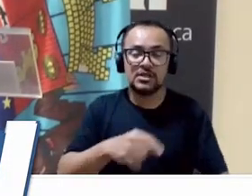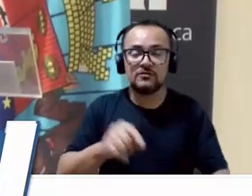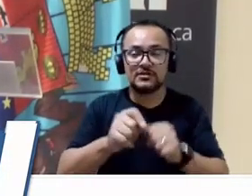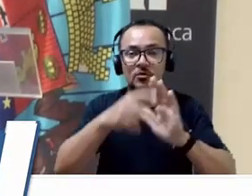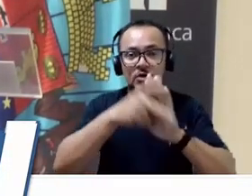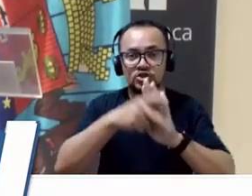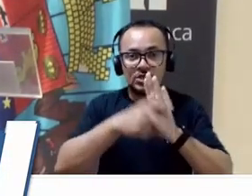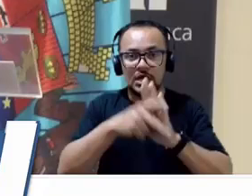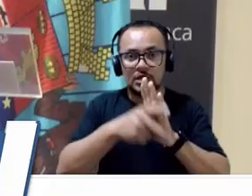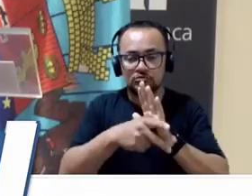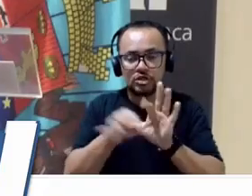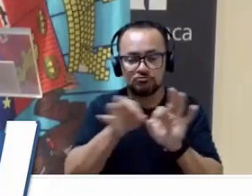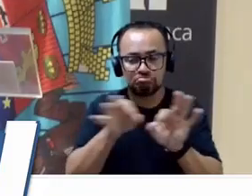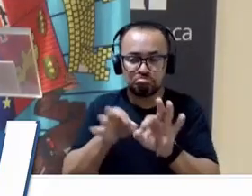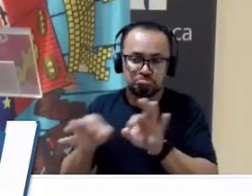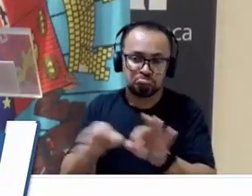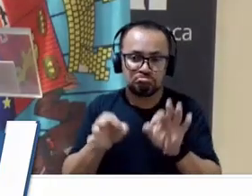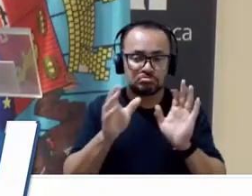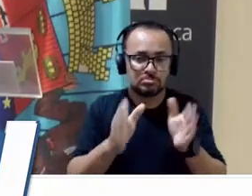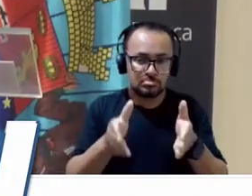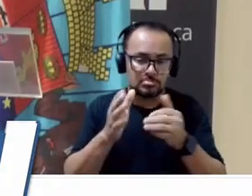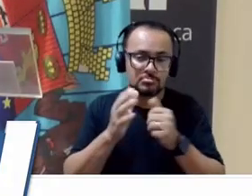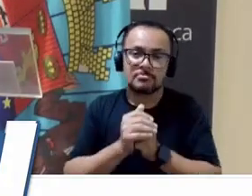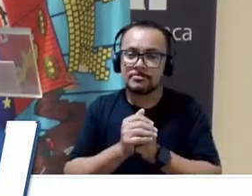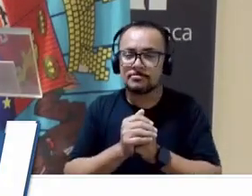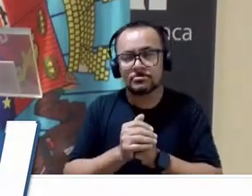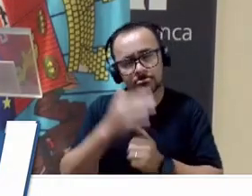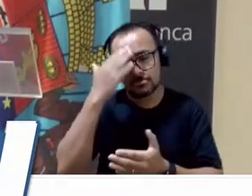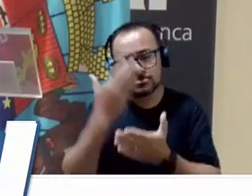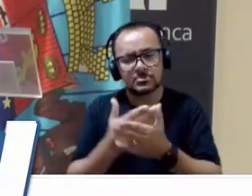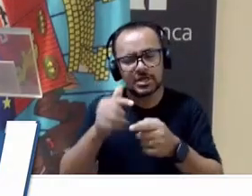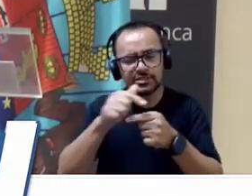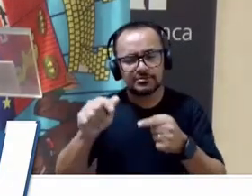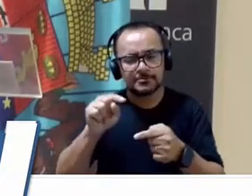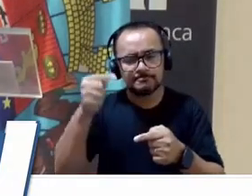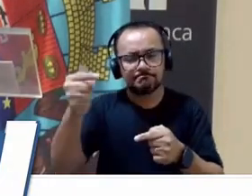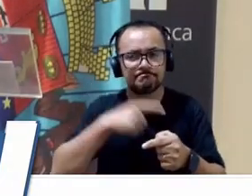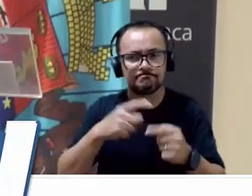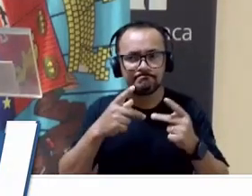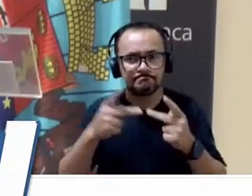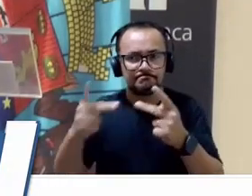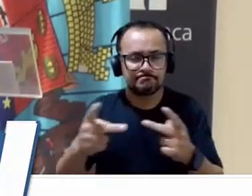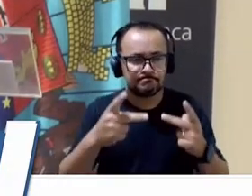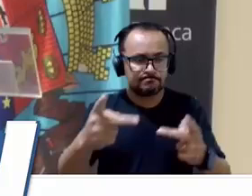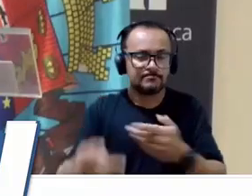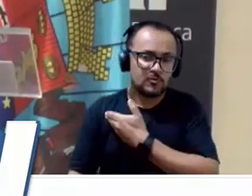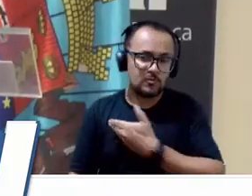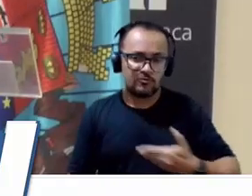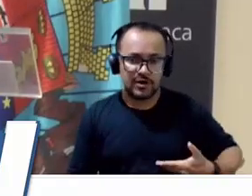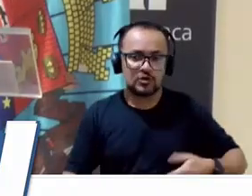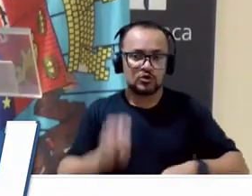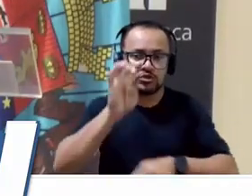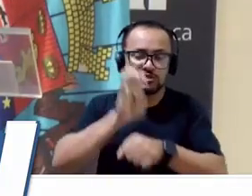aliás acreditamos que eh semana que vem teremos visitas aí do Governo do Estado nós solicitamos R 2